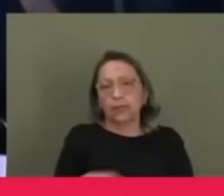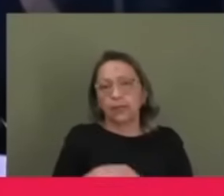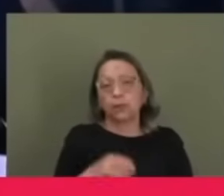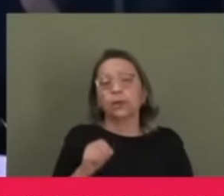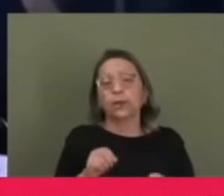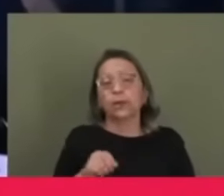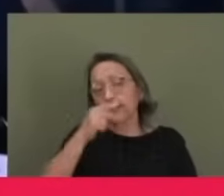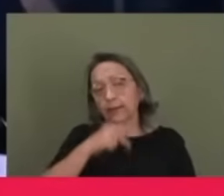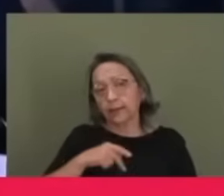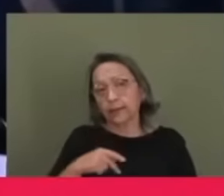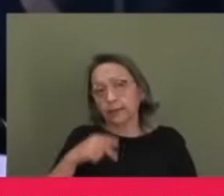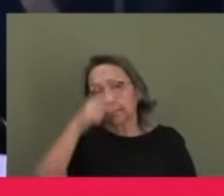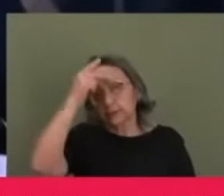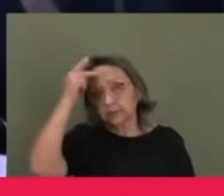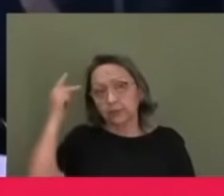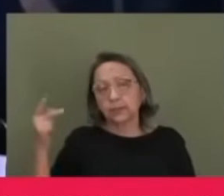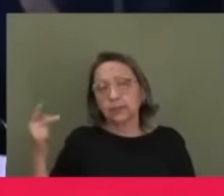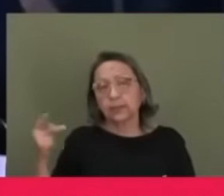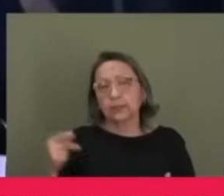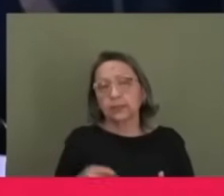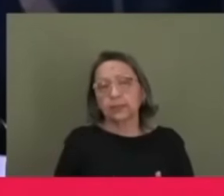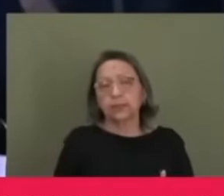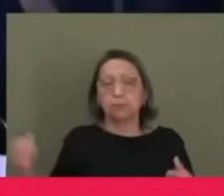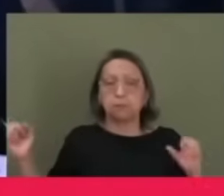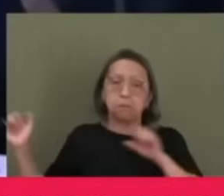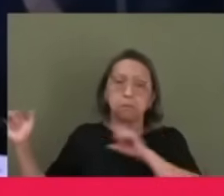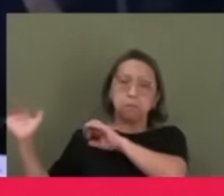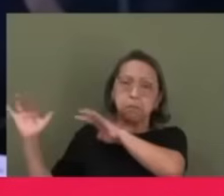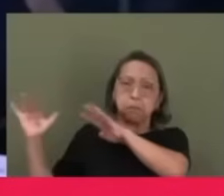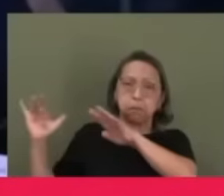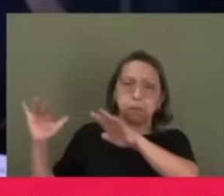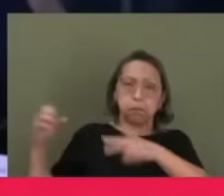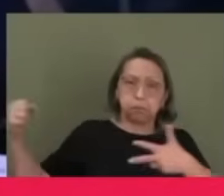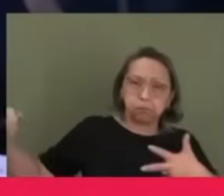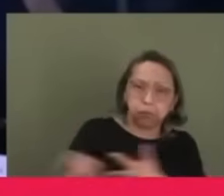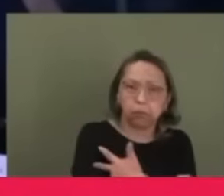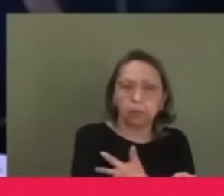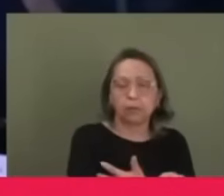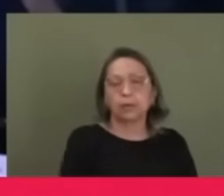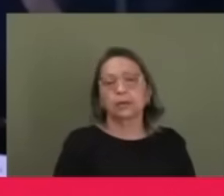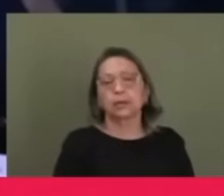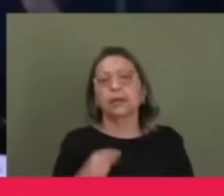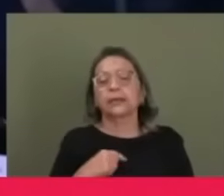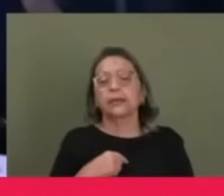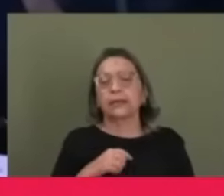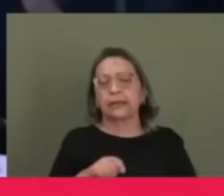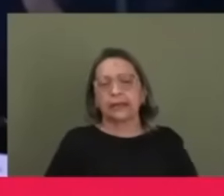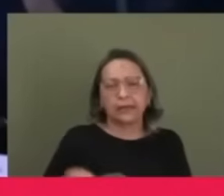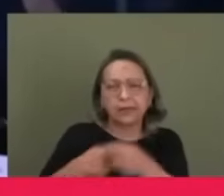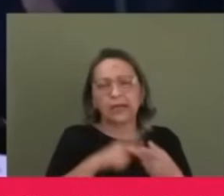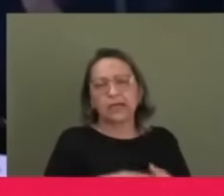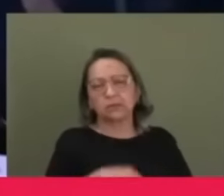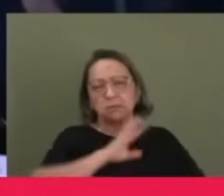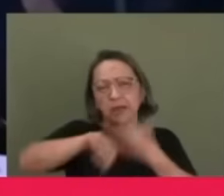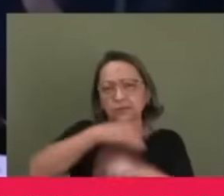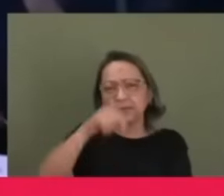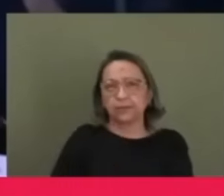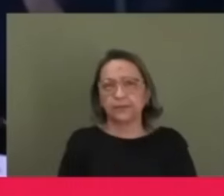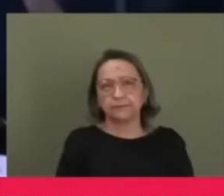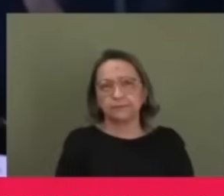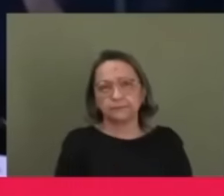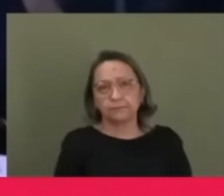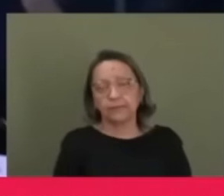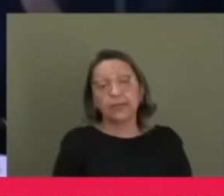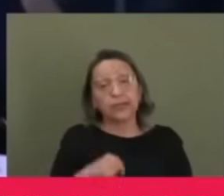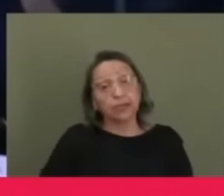invadiram aqui os três prédios da República e da Democracia, que depredaram, que vilipendiaram aqui.